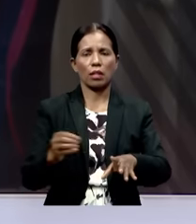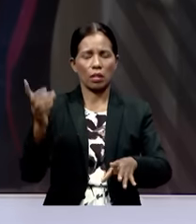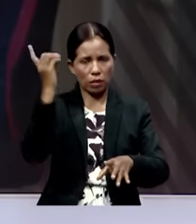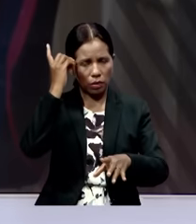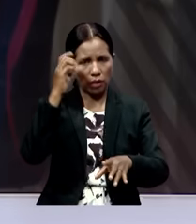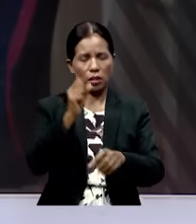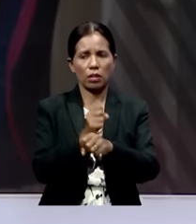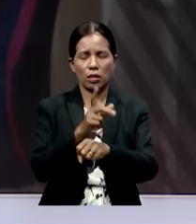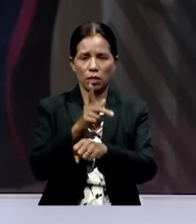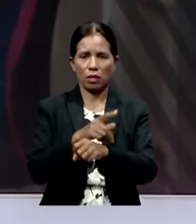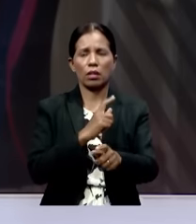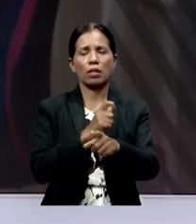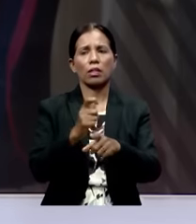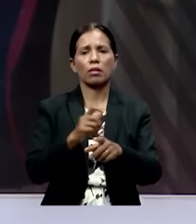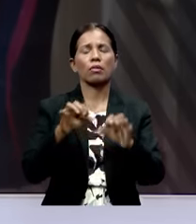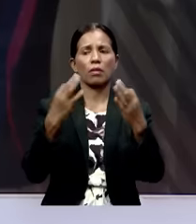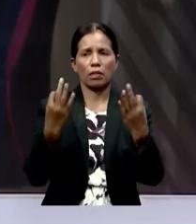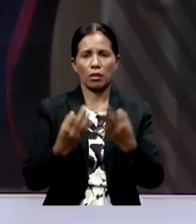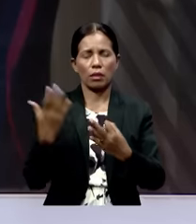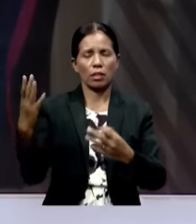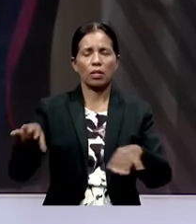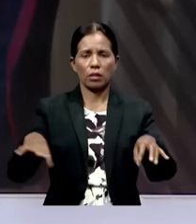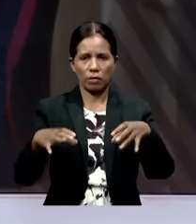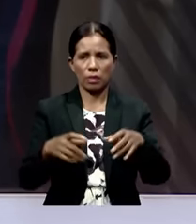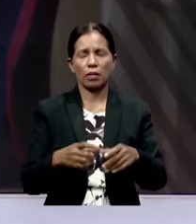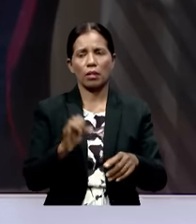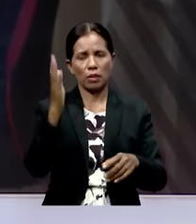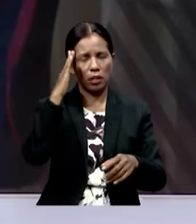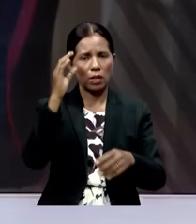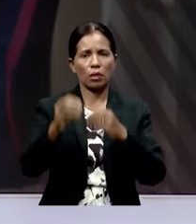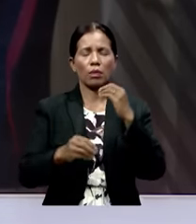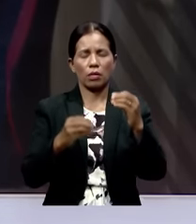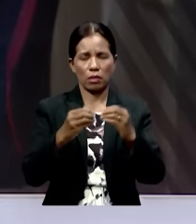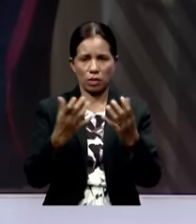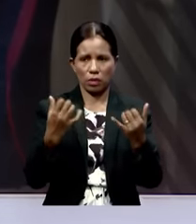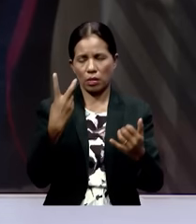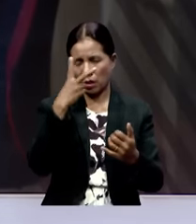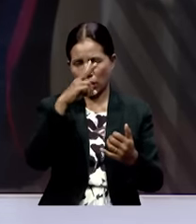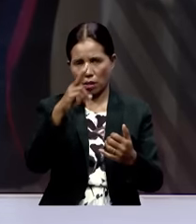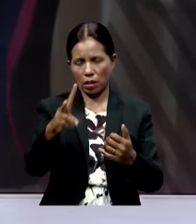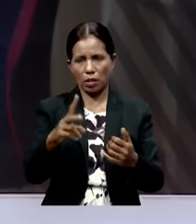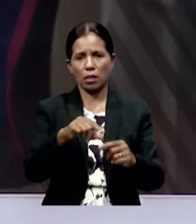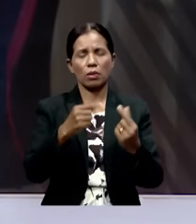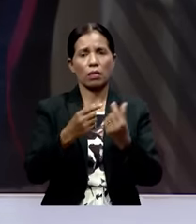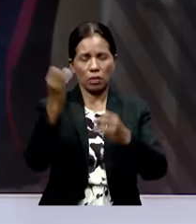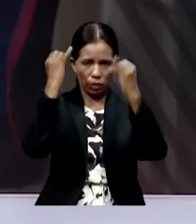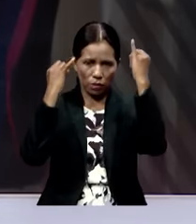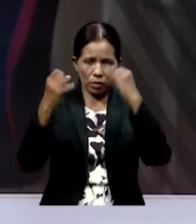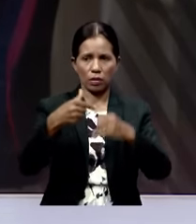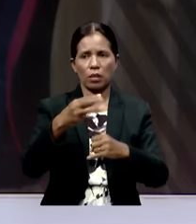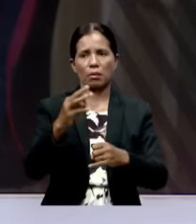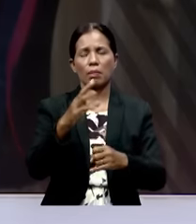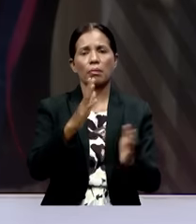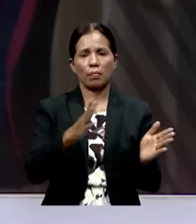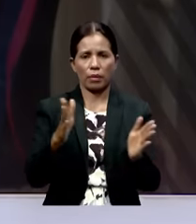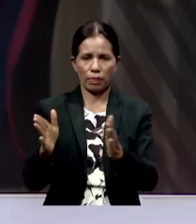se for pela prática, familiarismo e sistema. Até tenê cliente quando ba assunto, né? Acompanha pa cota informação nebe GMN preparou